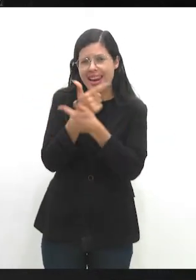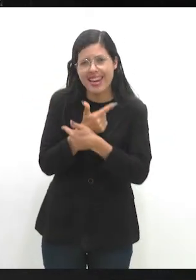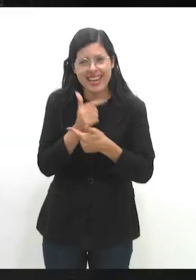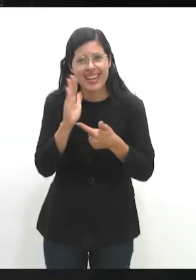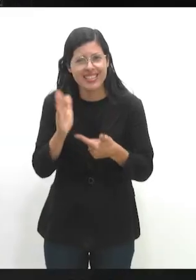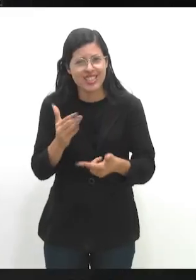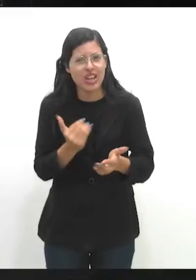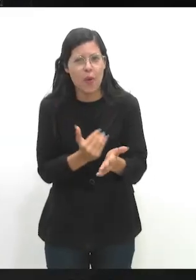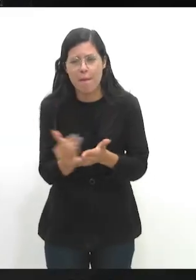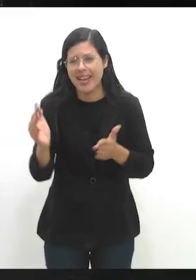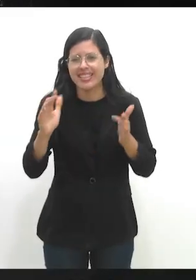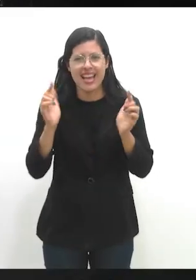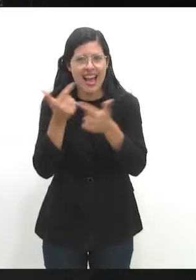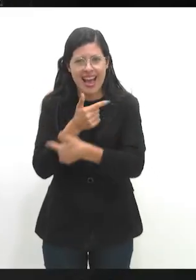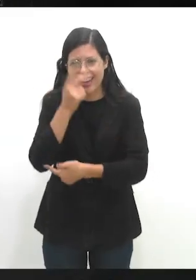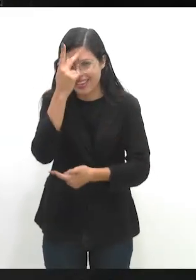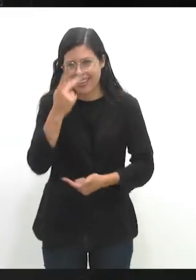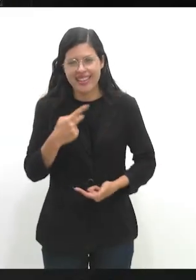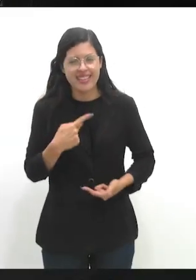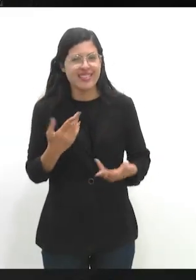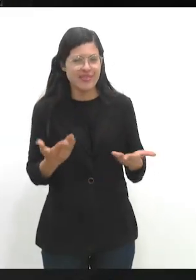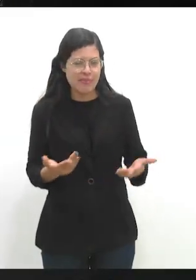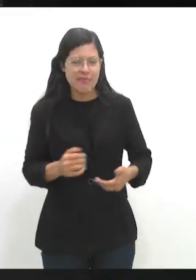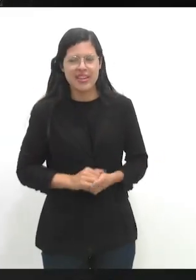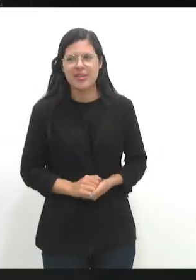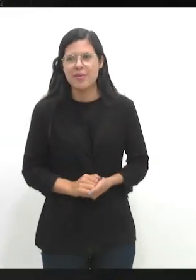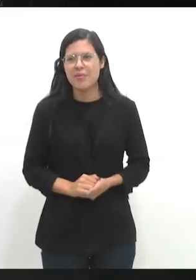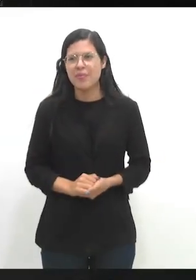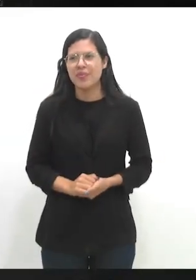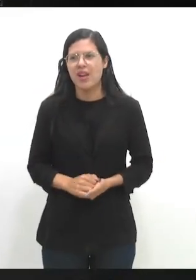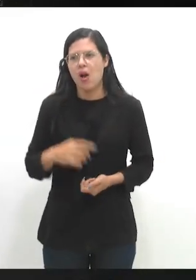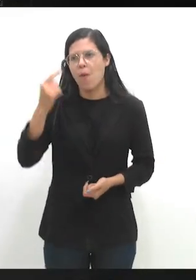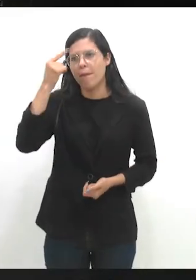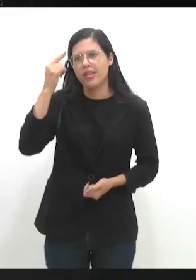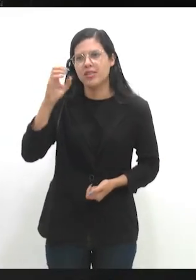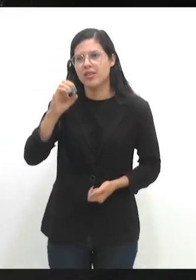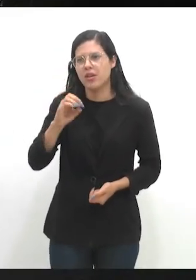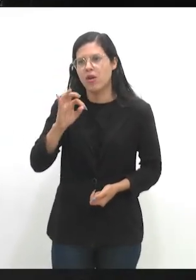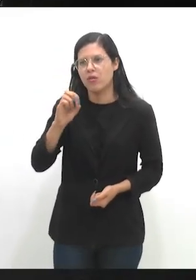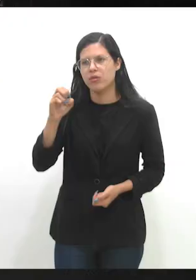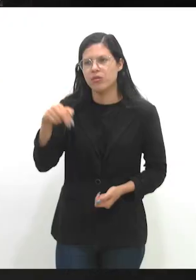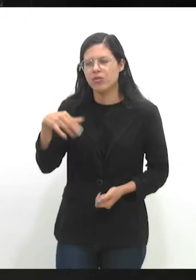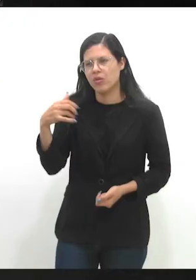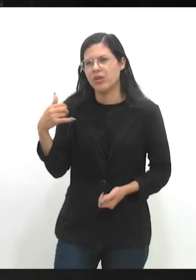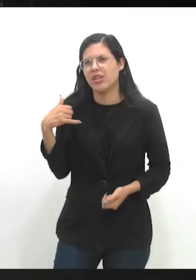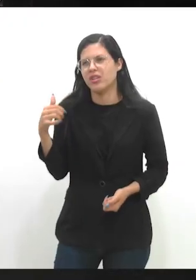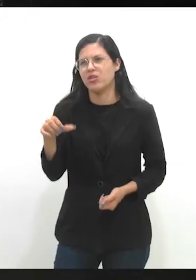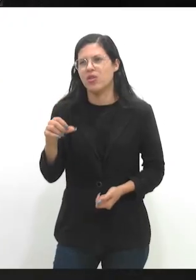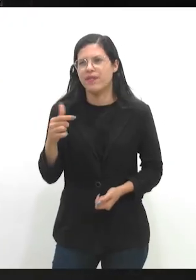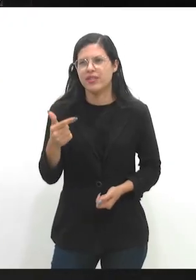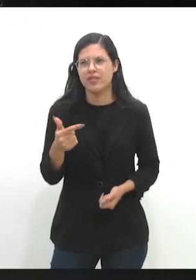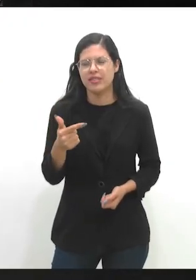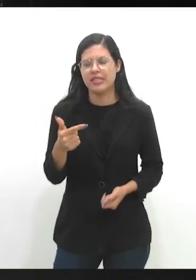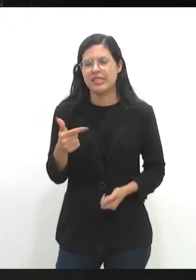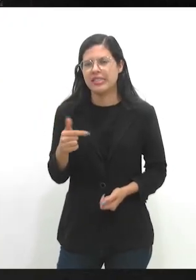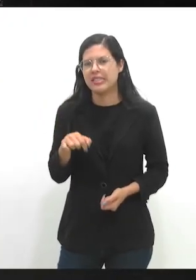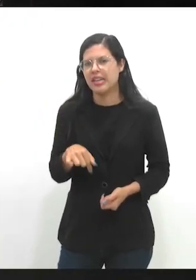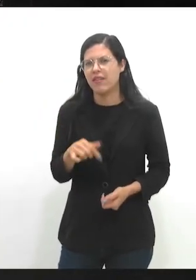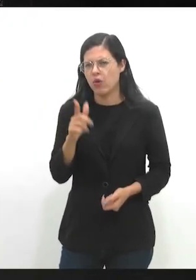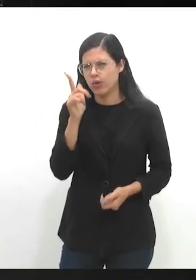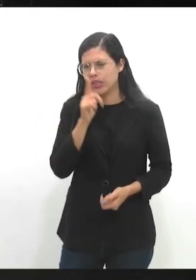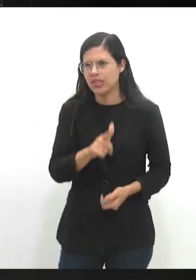consegue fazer esse exercício na vida, não acho que dá. perdeu a viagem, Aí né? eu pensei, Otton, 92, será que ele vai aguentar? Mas